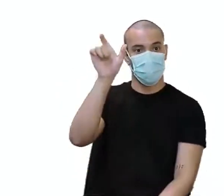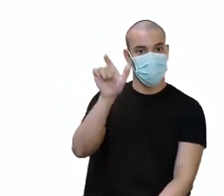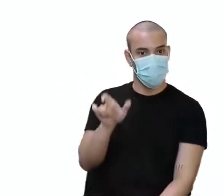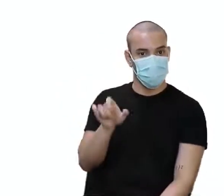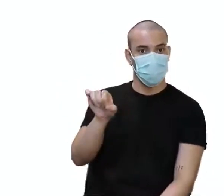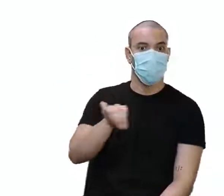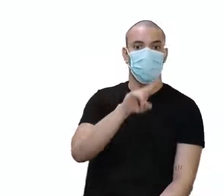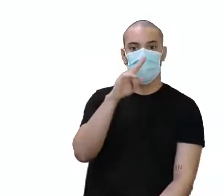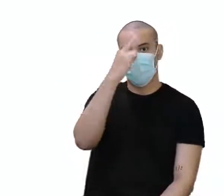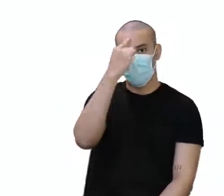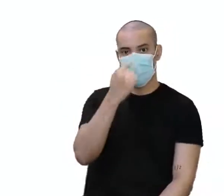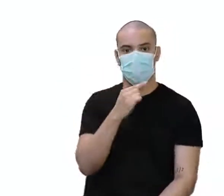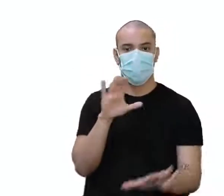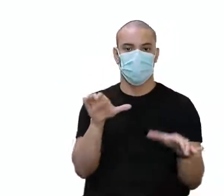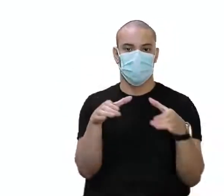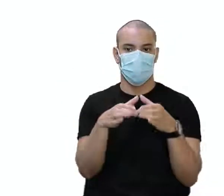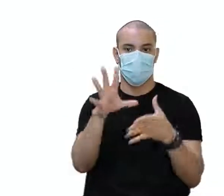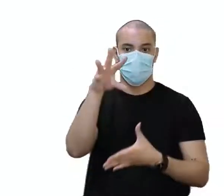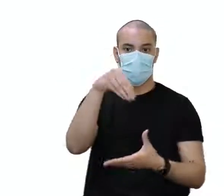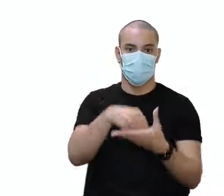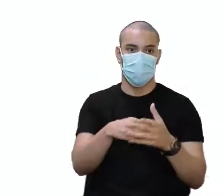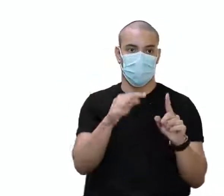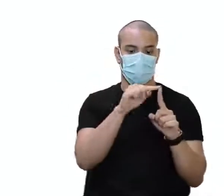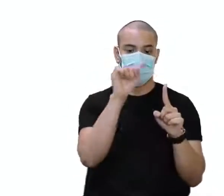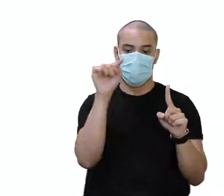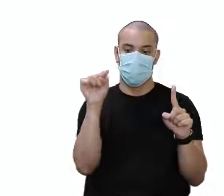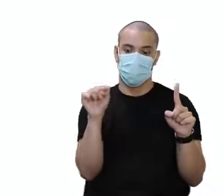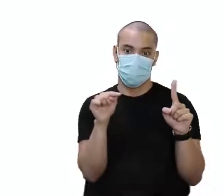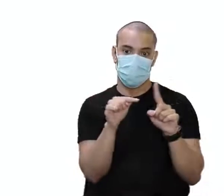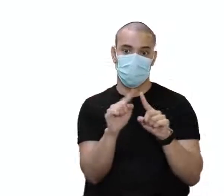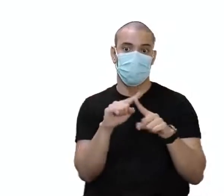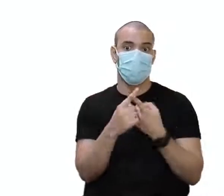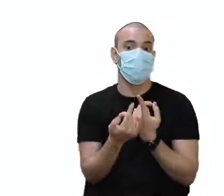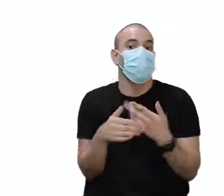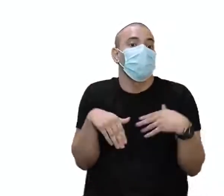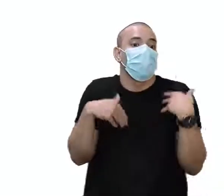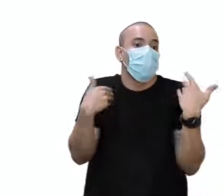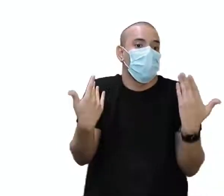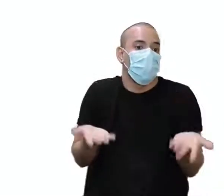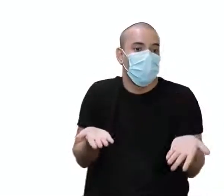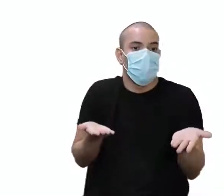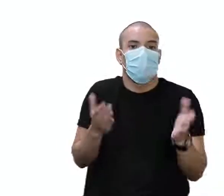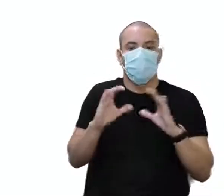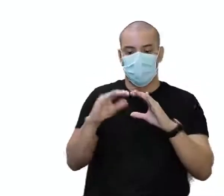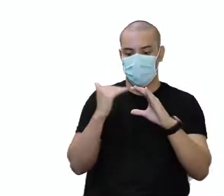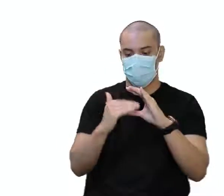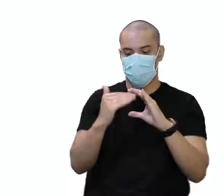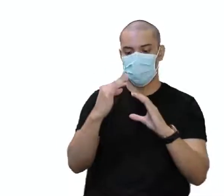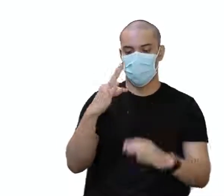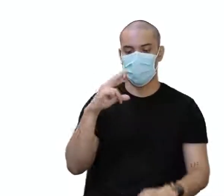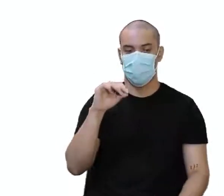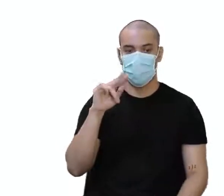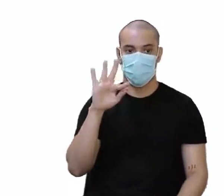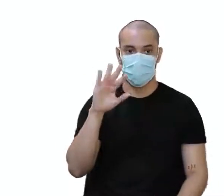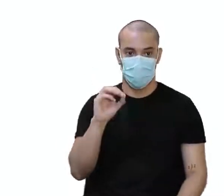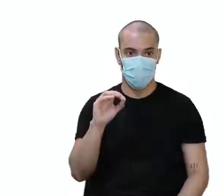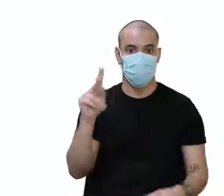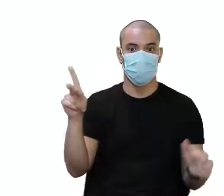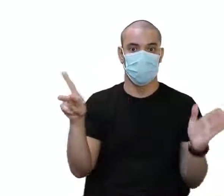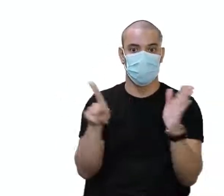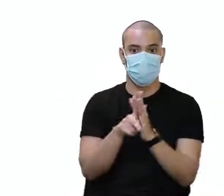ou uma espécie numa cadeia alimentar. Em que nível trófico podemos observar uma